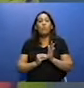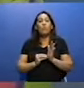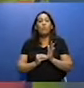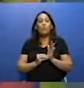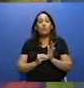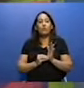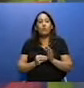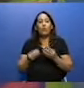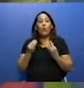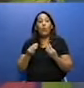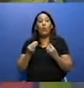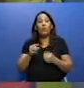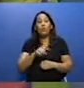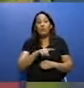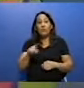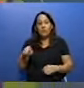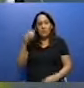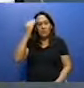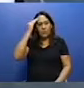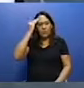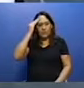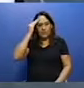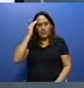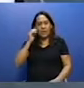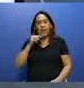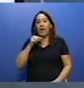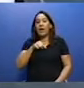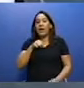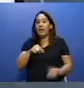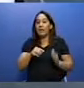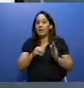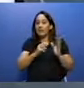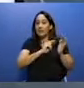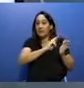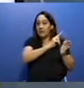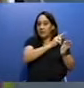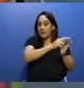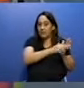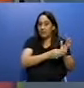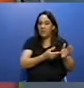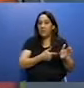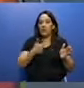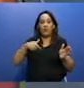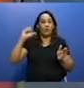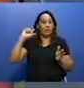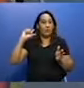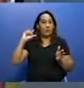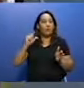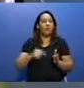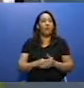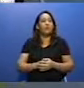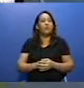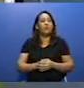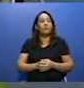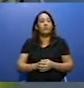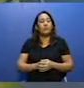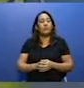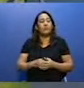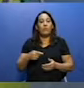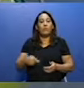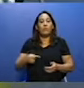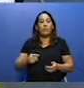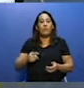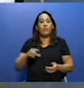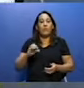como pensou. Então vamos lá. Até aqui eu fui até o décimo elemento, não foi? Até o número